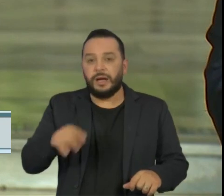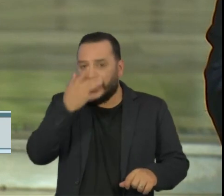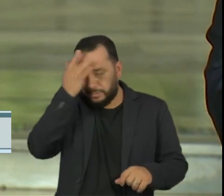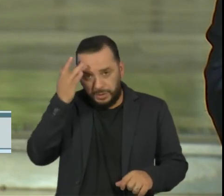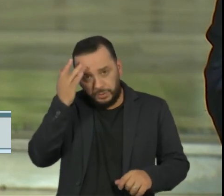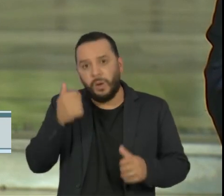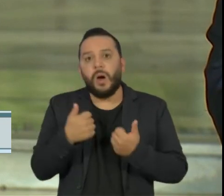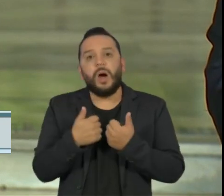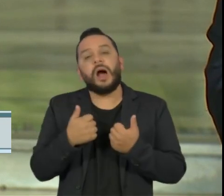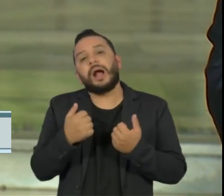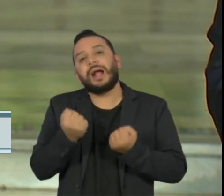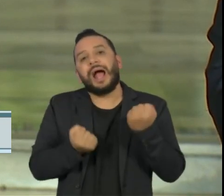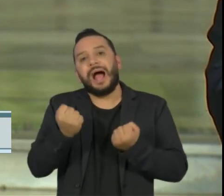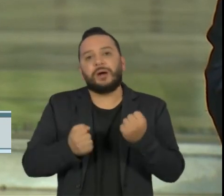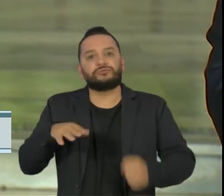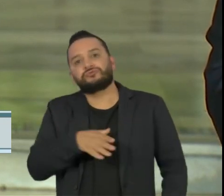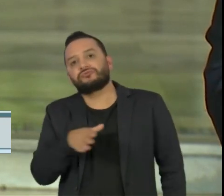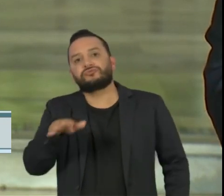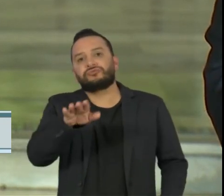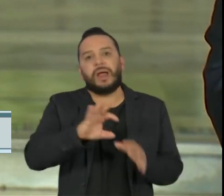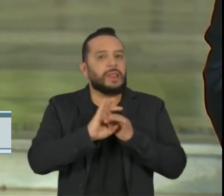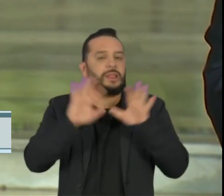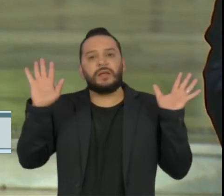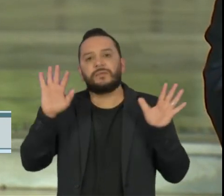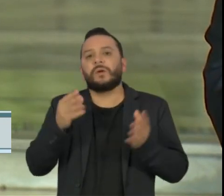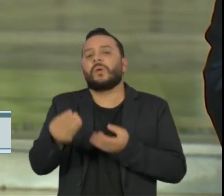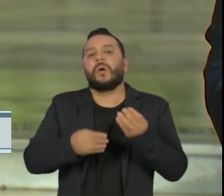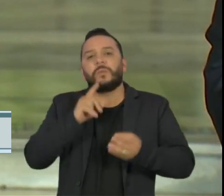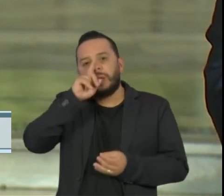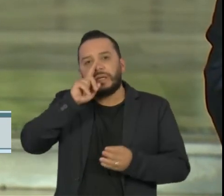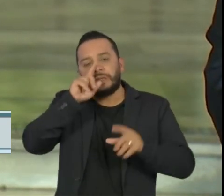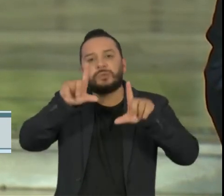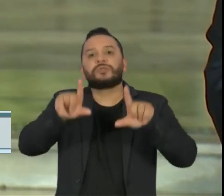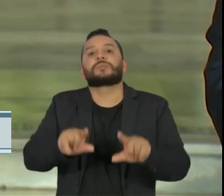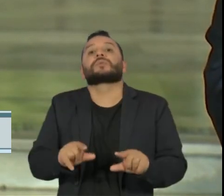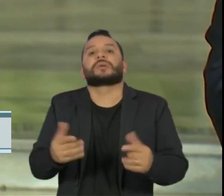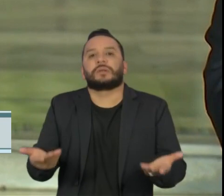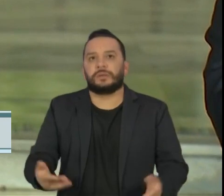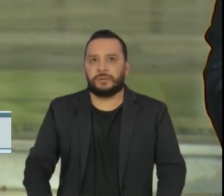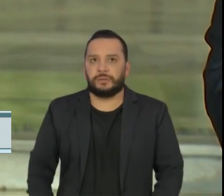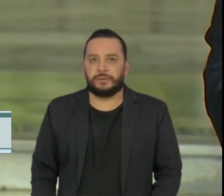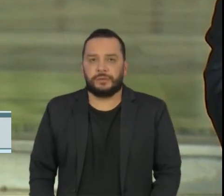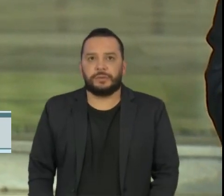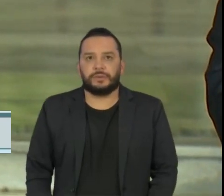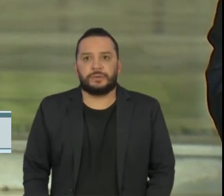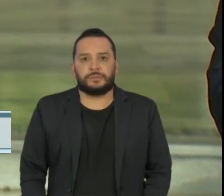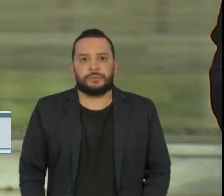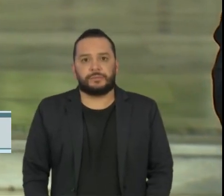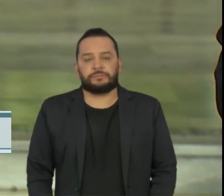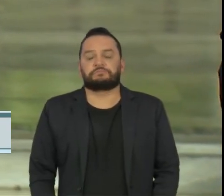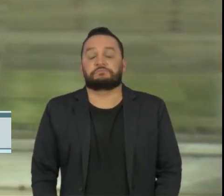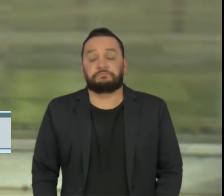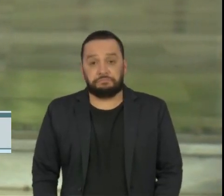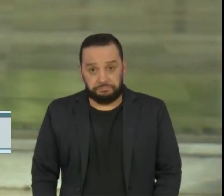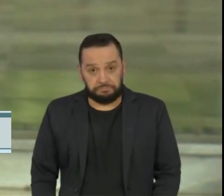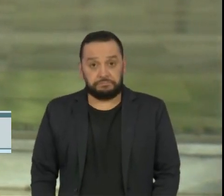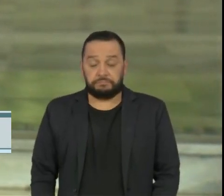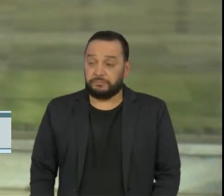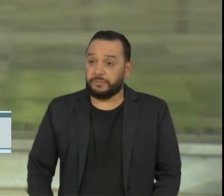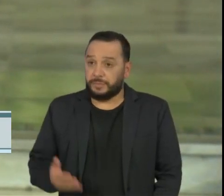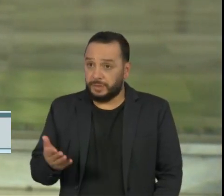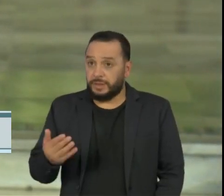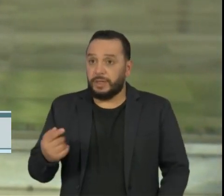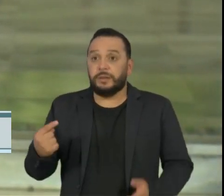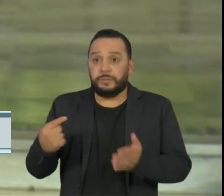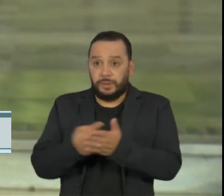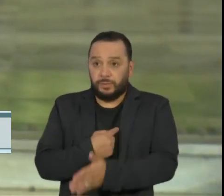como diminuir esse risco para a população? Maria, é uma pergunta típica